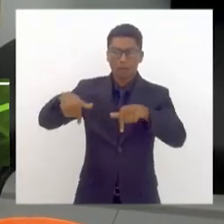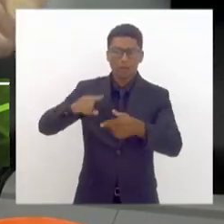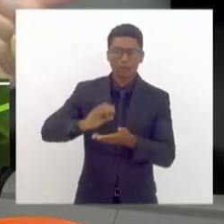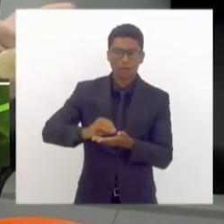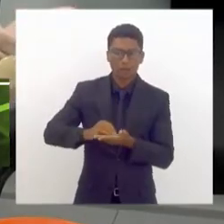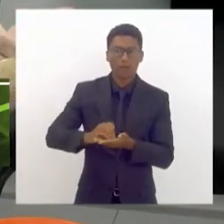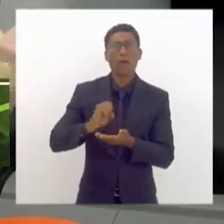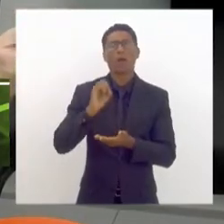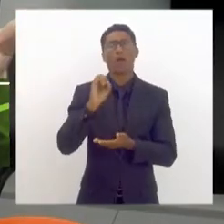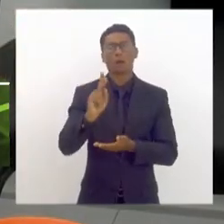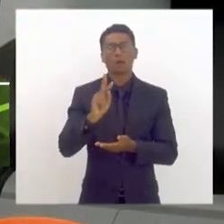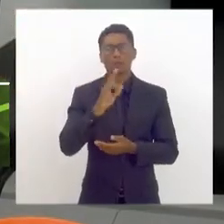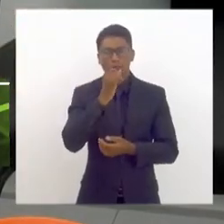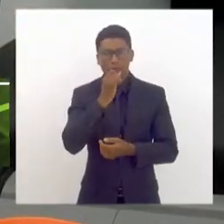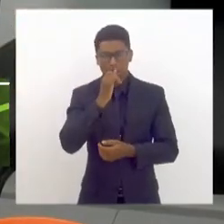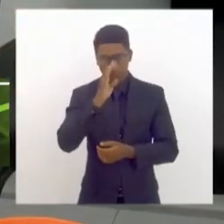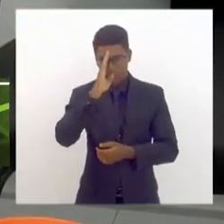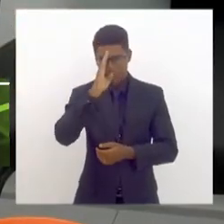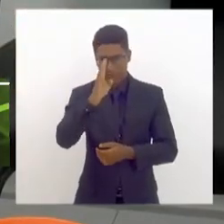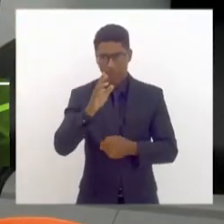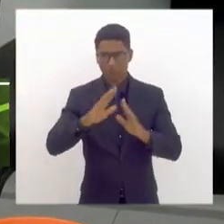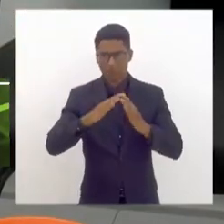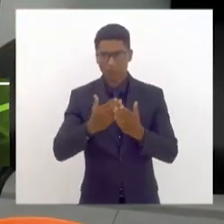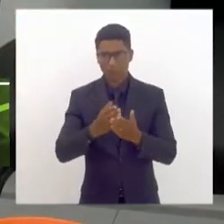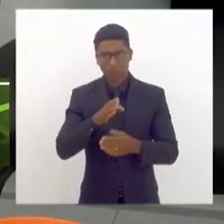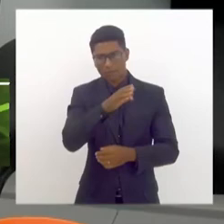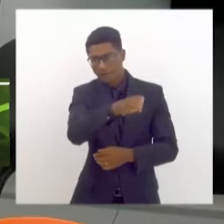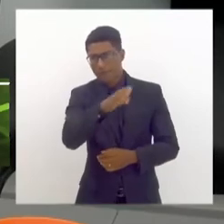gente não tem atuação diretamente na escola, né?